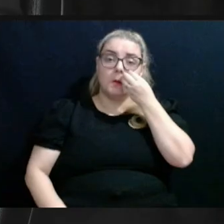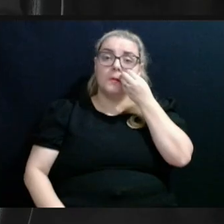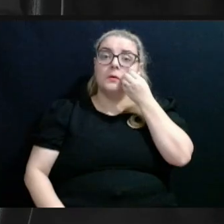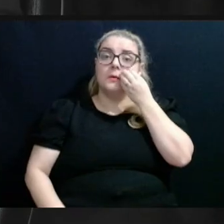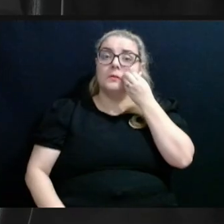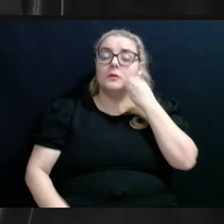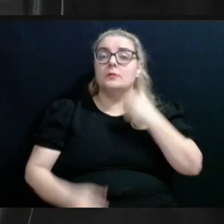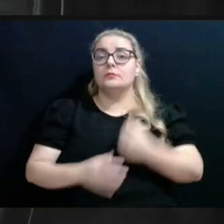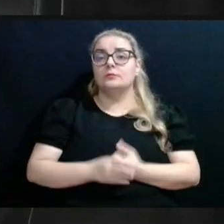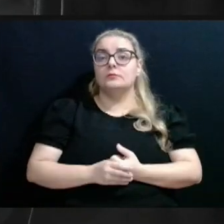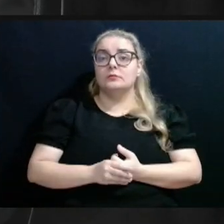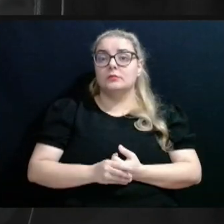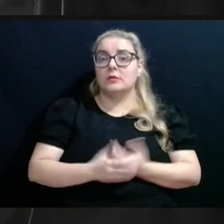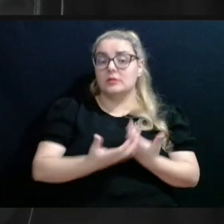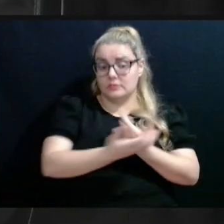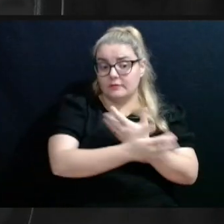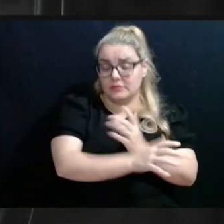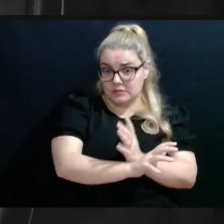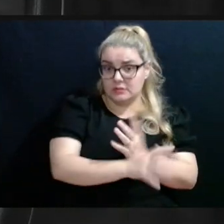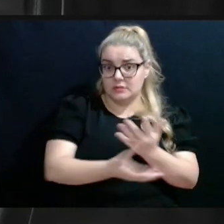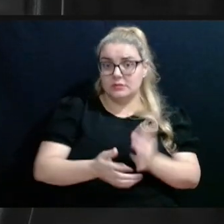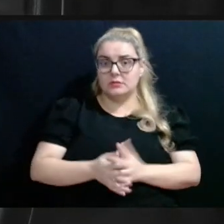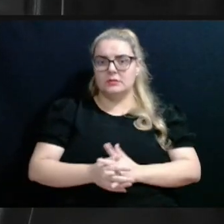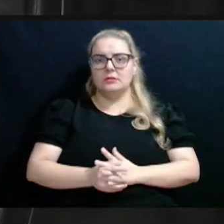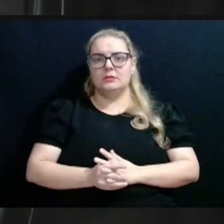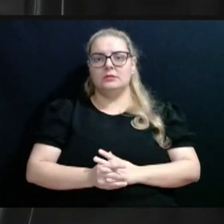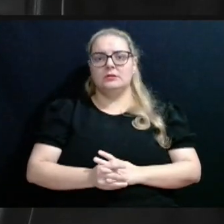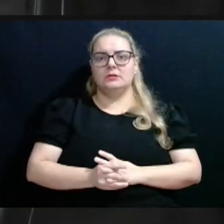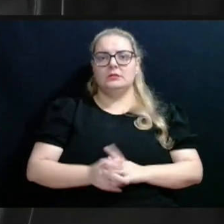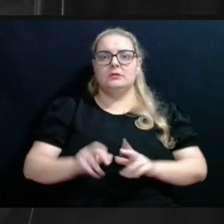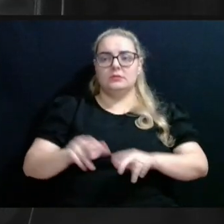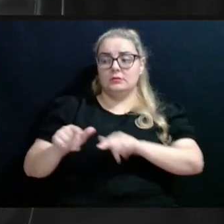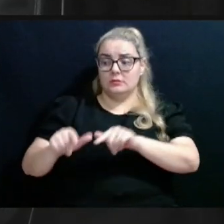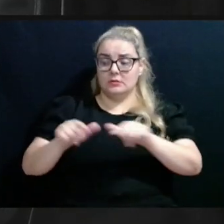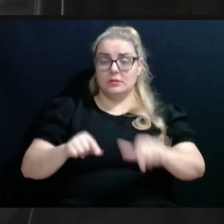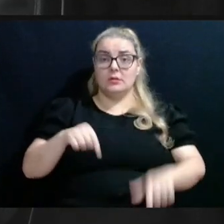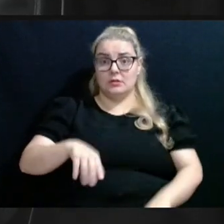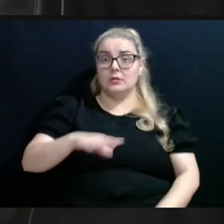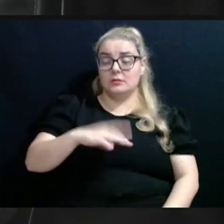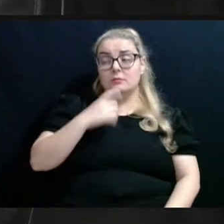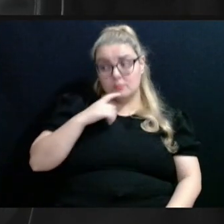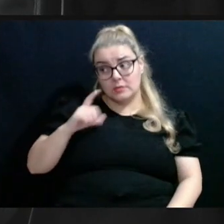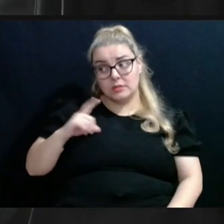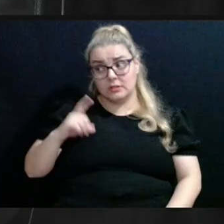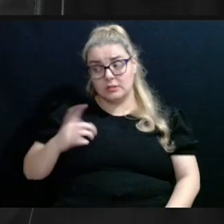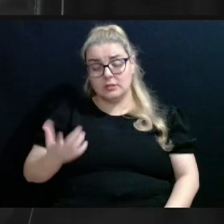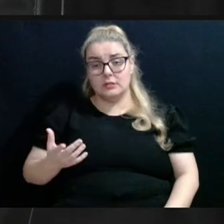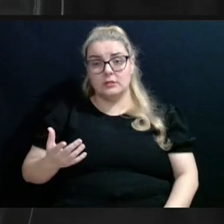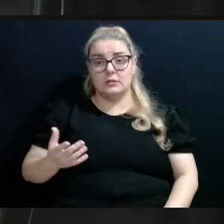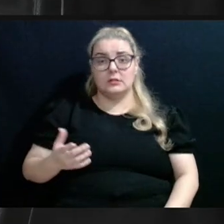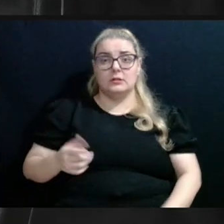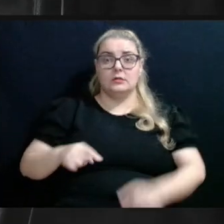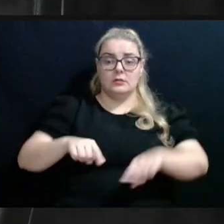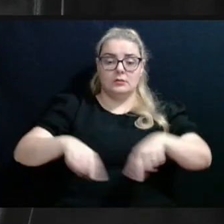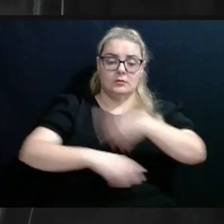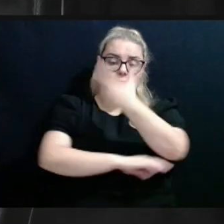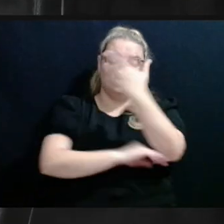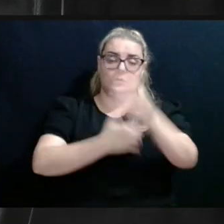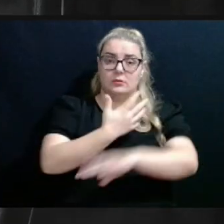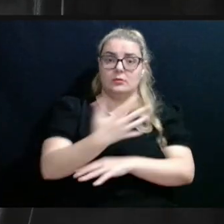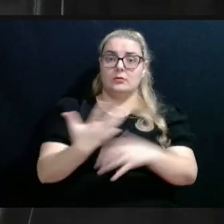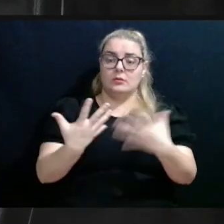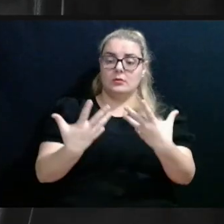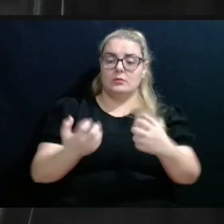ali desertas, né? Então, em vários locais já em Campinas existe as microflorestas que servem para absorver a água da